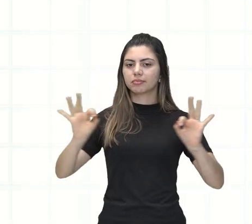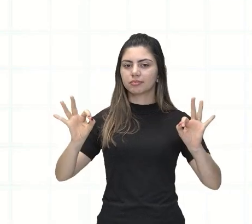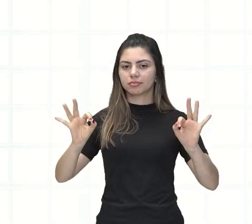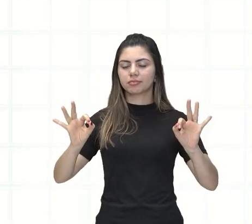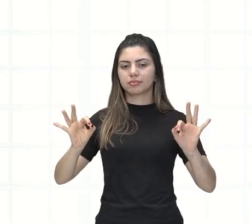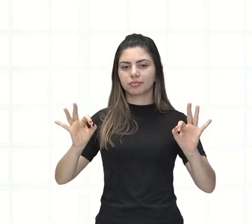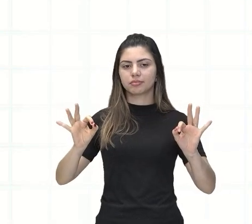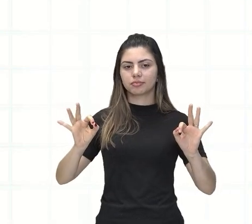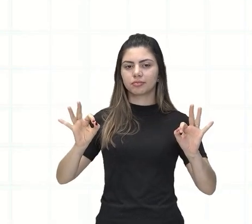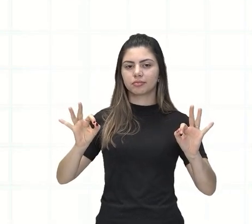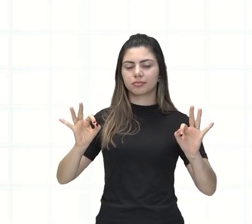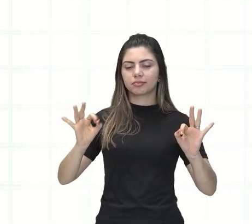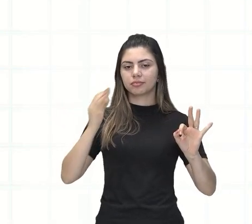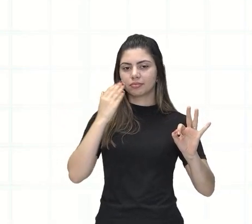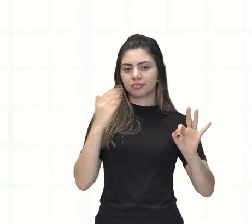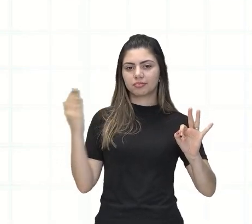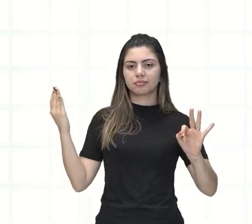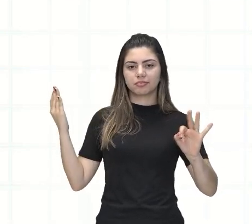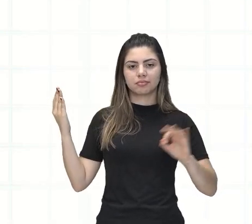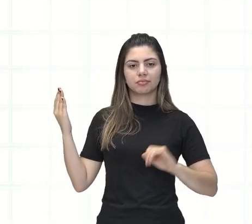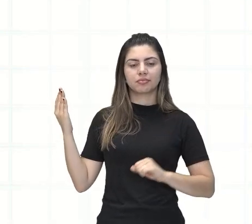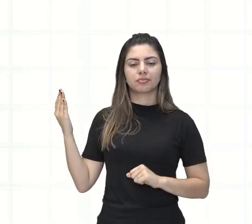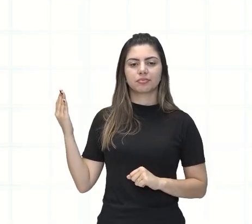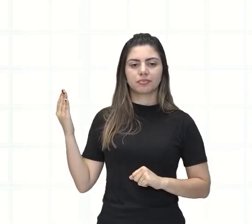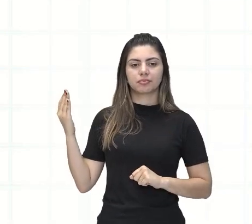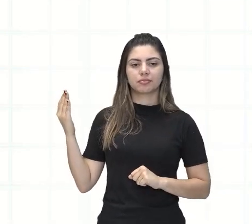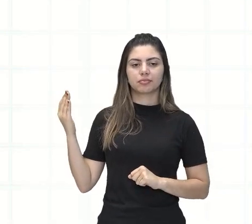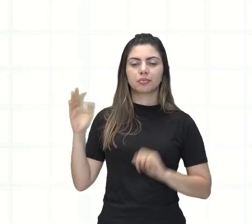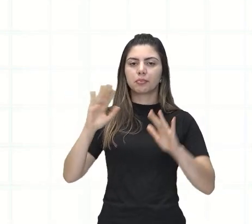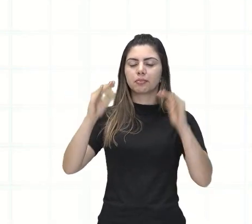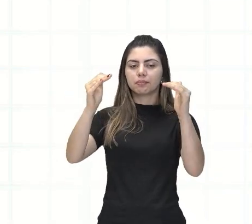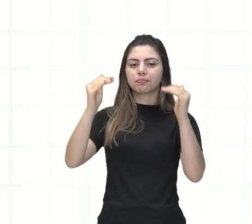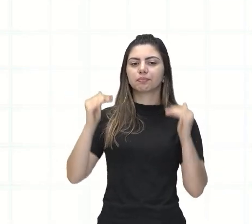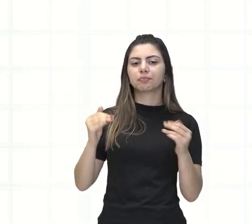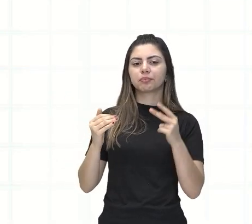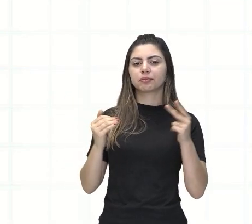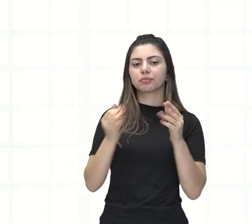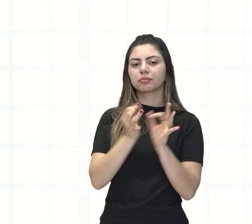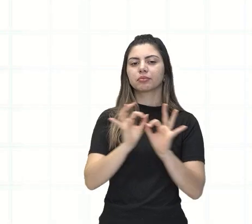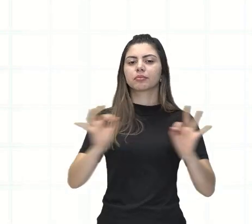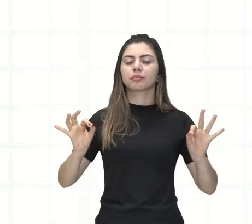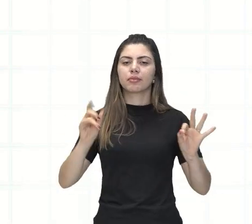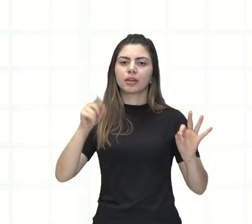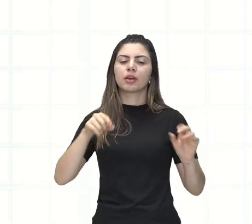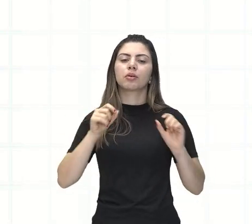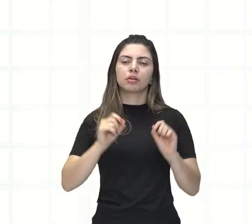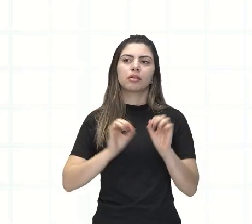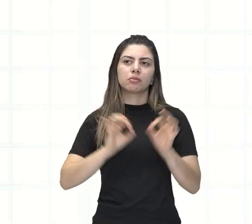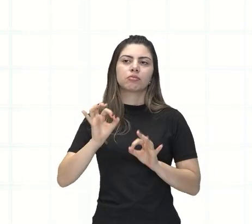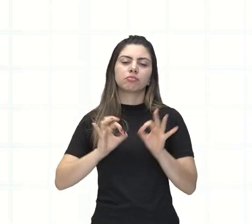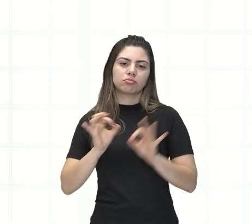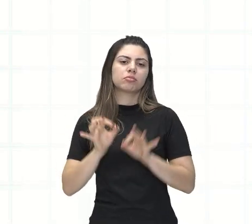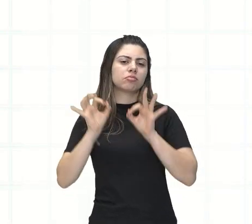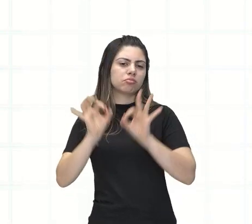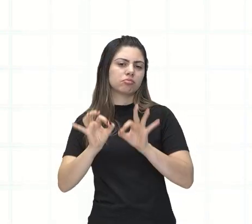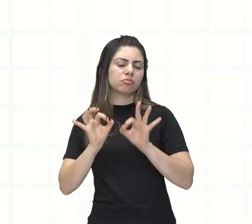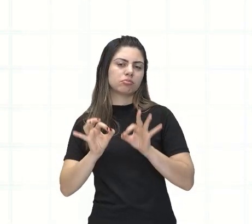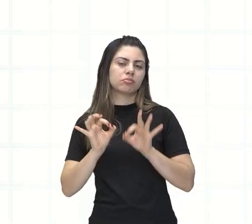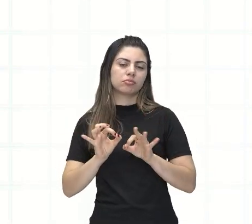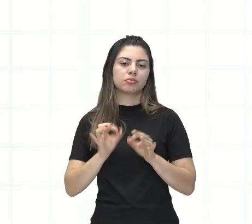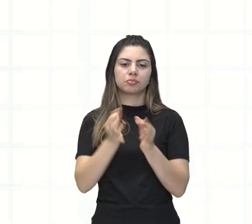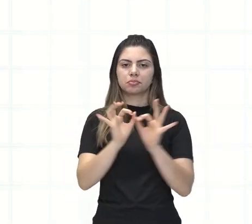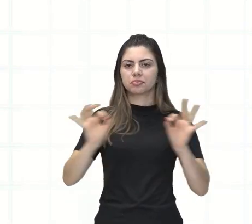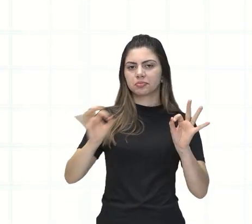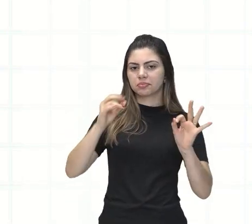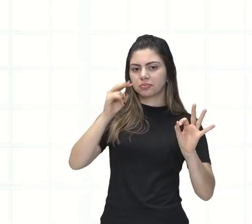help you with your homework. E aqui é um plano mais certo de acontecer. They are going